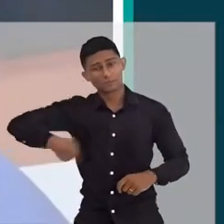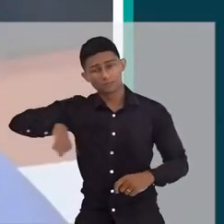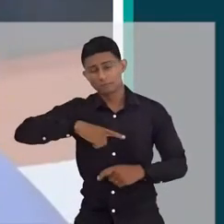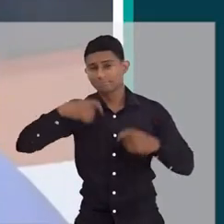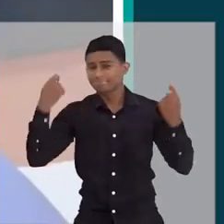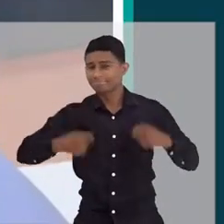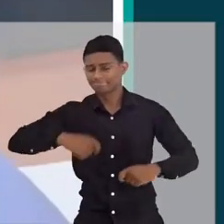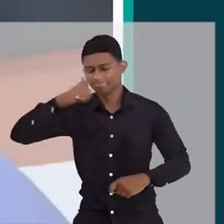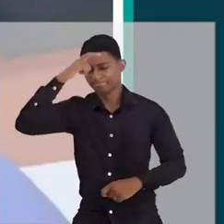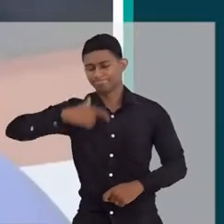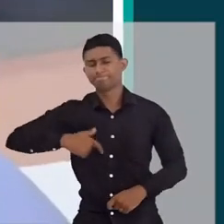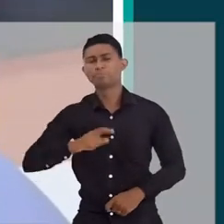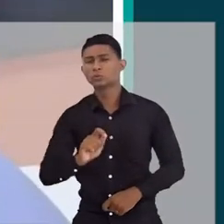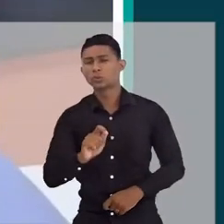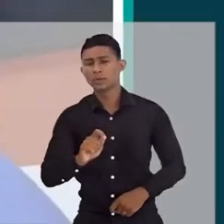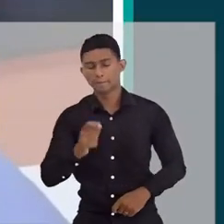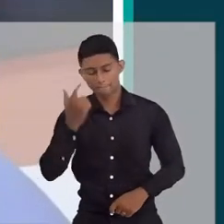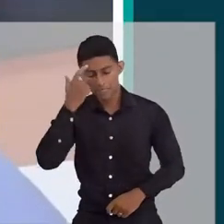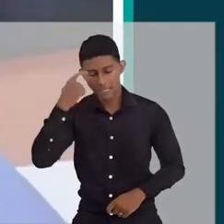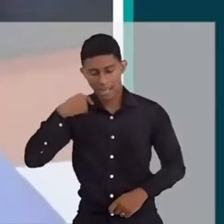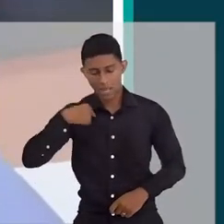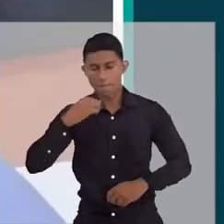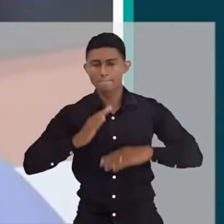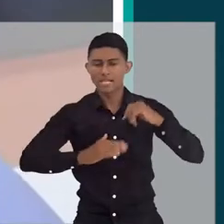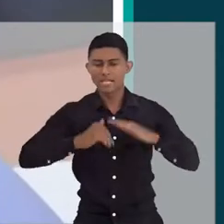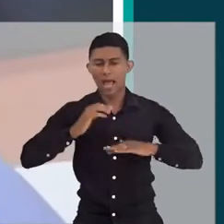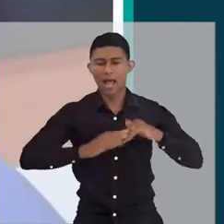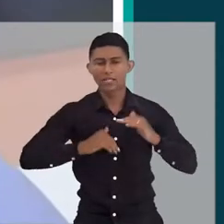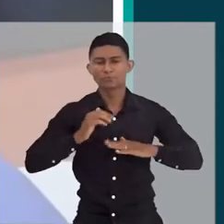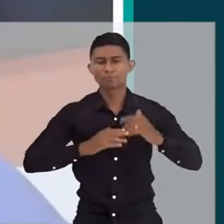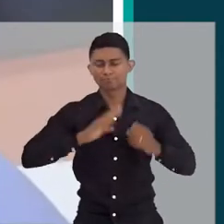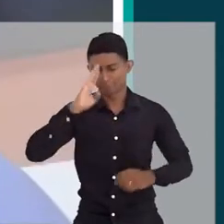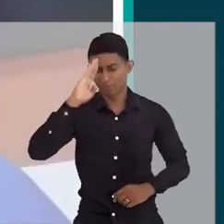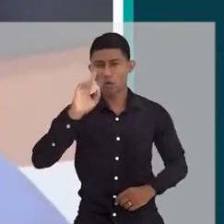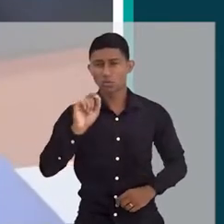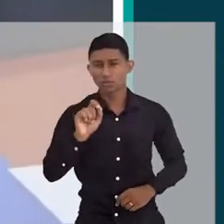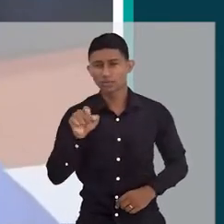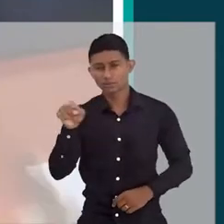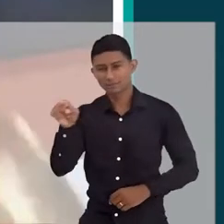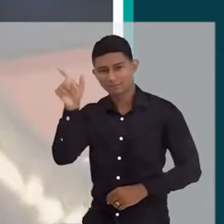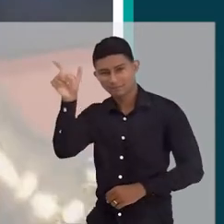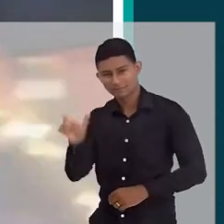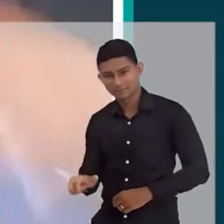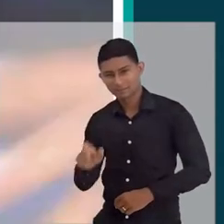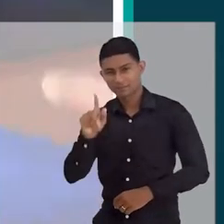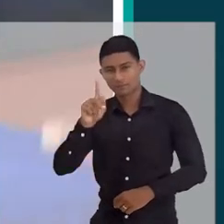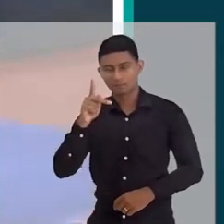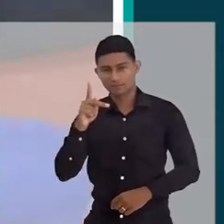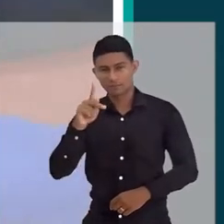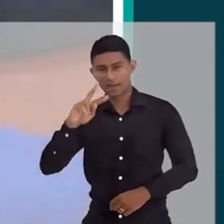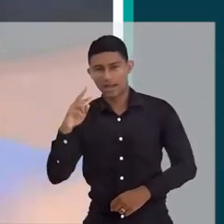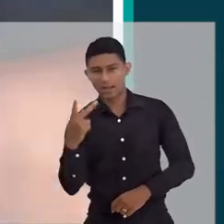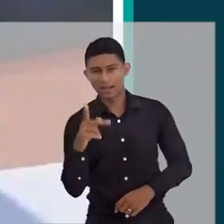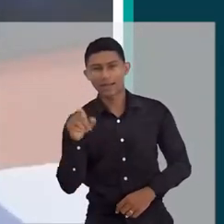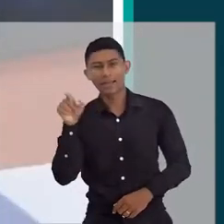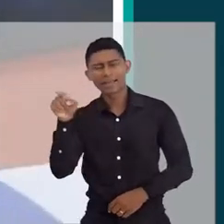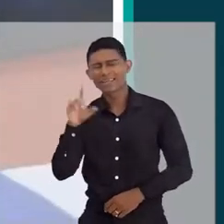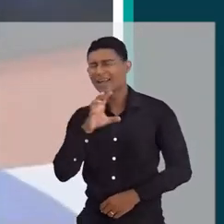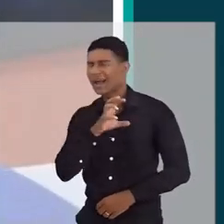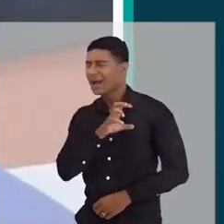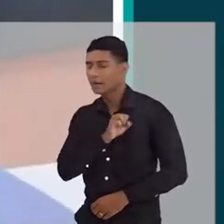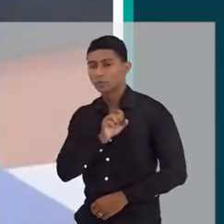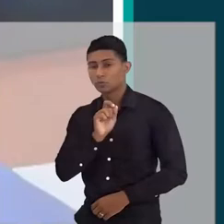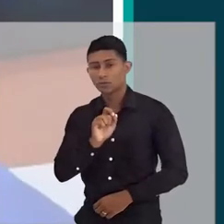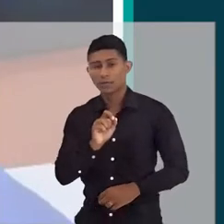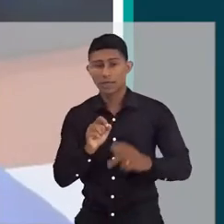cara ali é o que que nós, qual é a nossa competência principal? O que que a gente quer fazer? O PH é um menino que ele ama